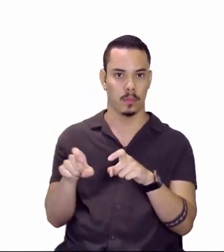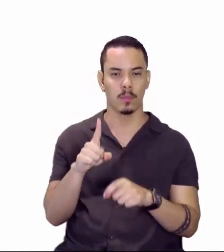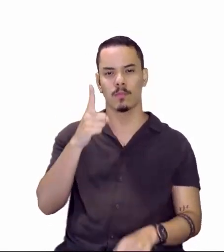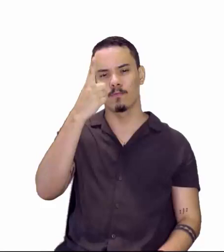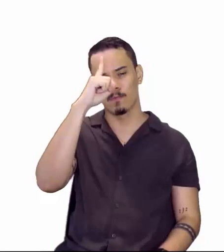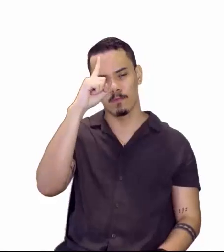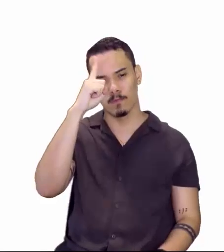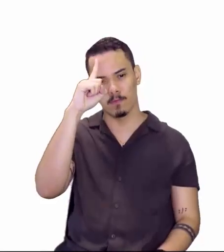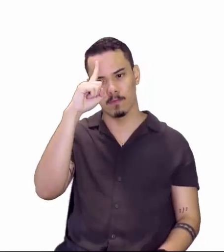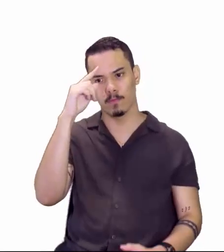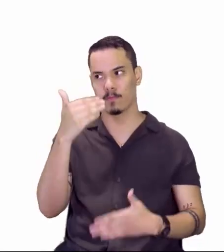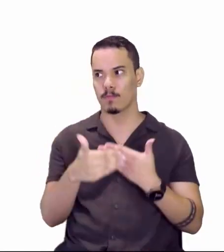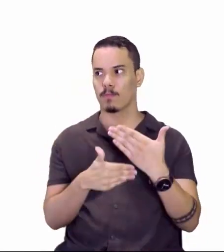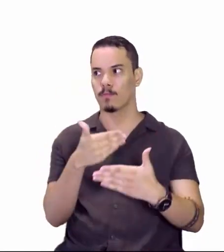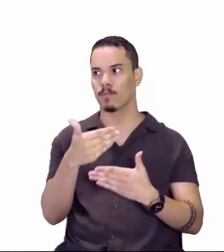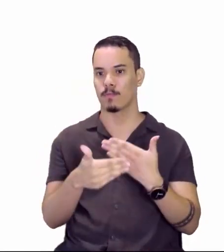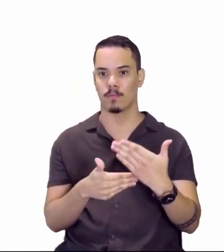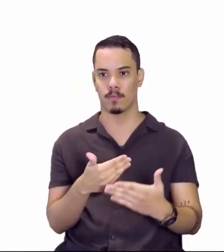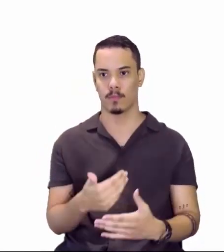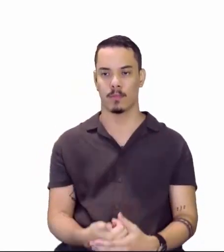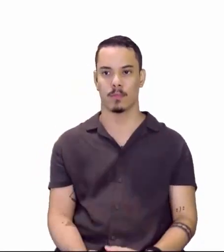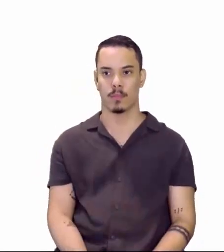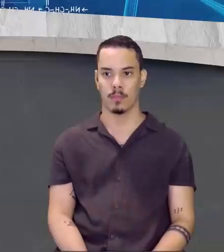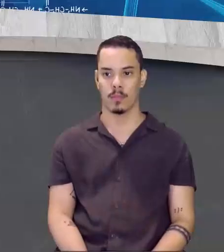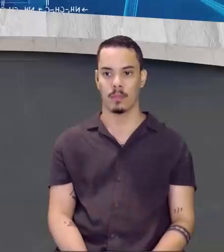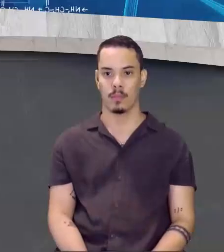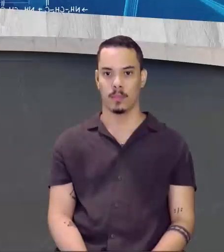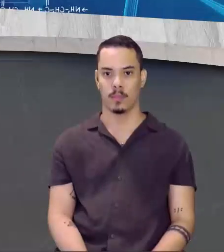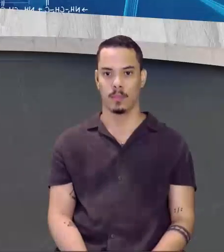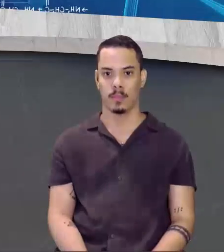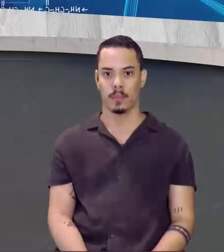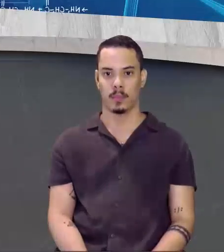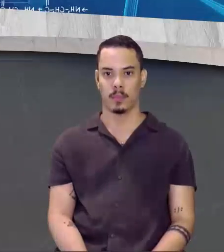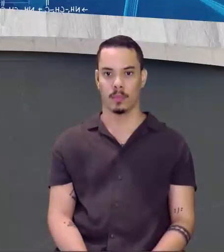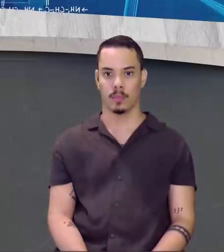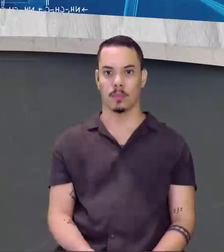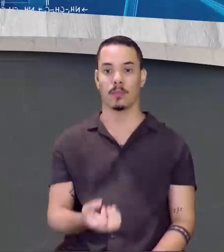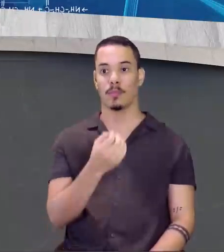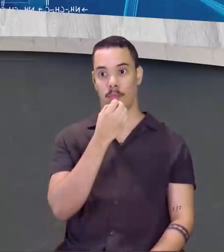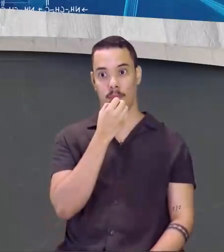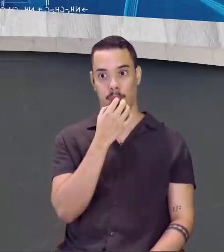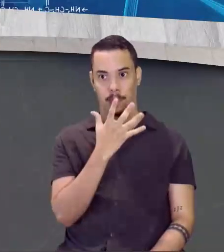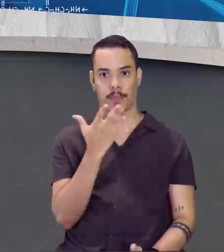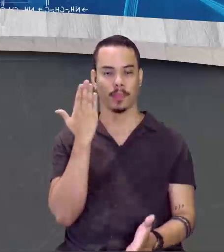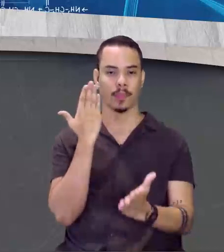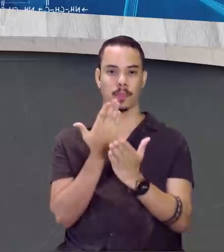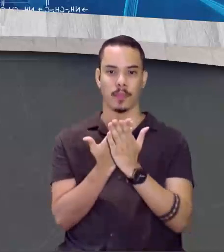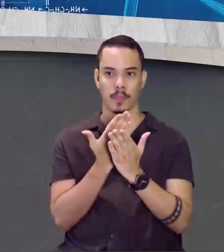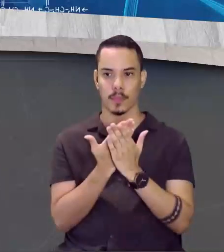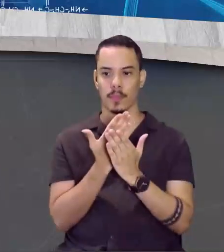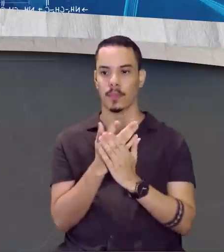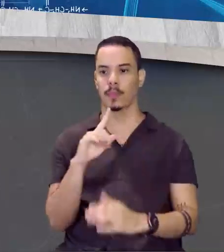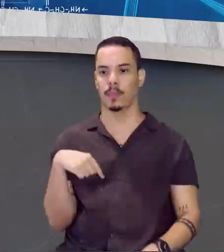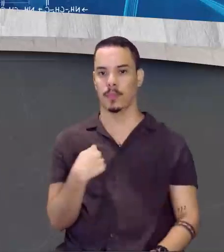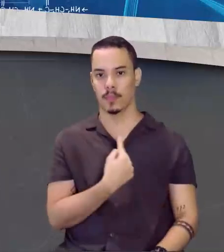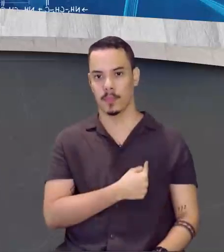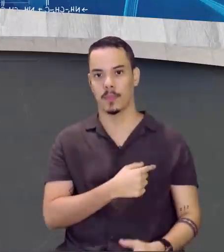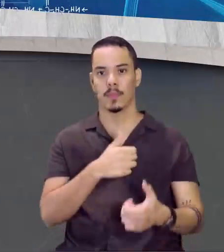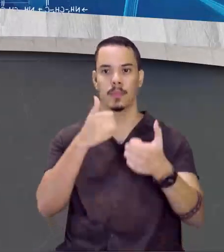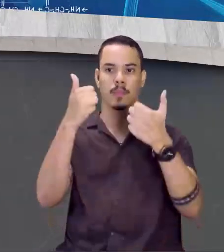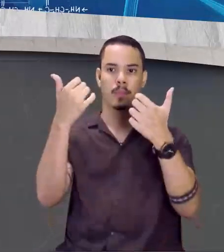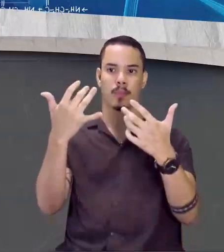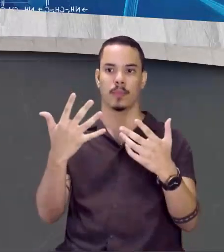cotidiano. Então, meus caros alunos, que bacana, hein? Nesta aula, abordamos para